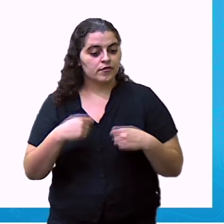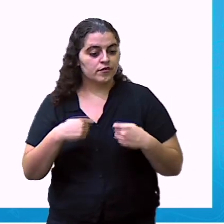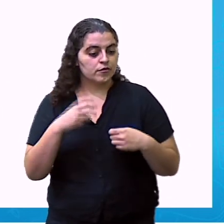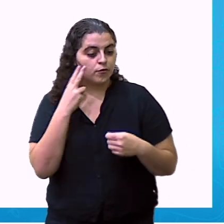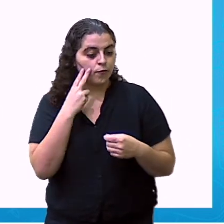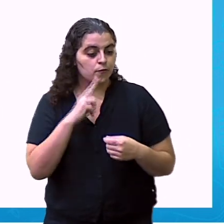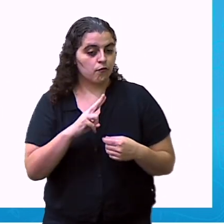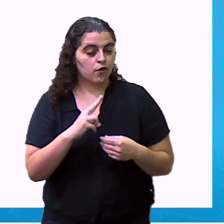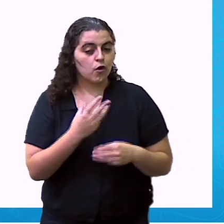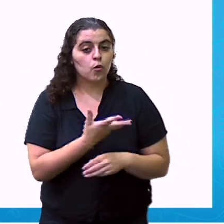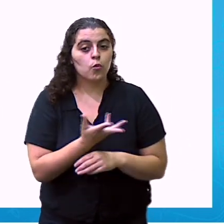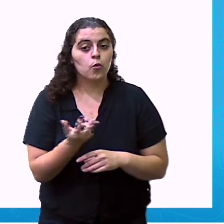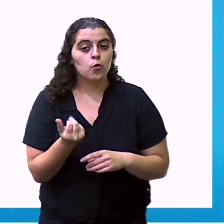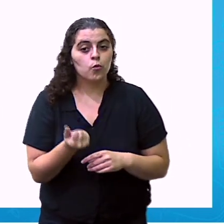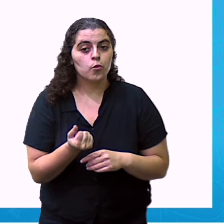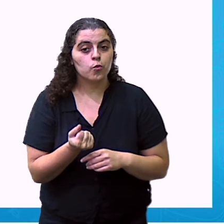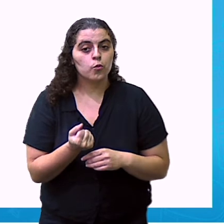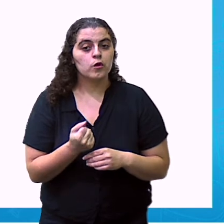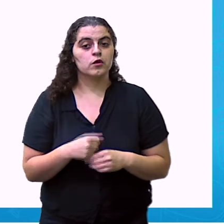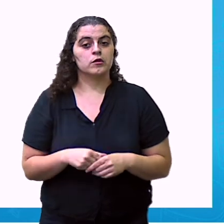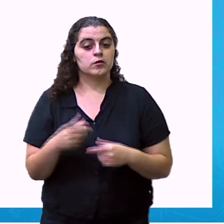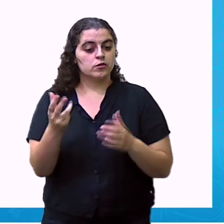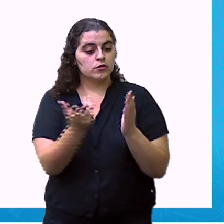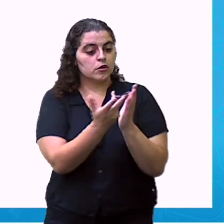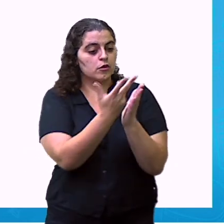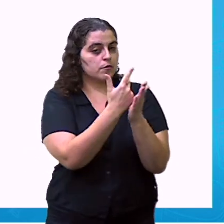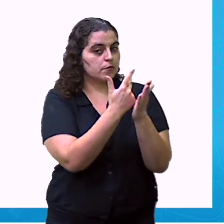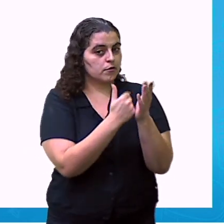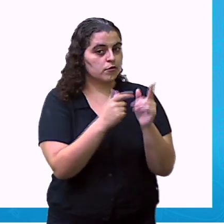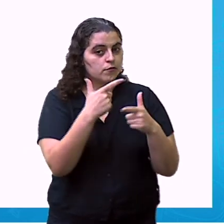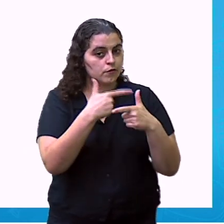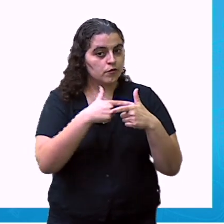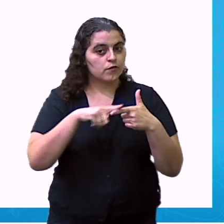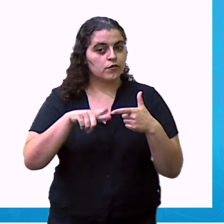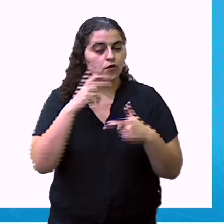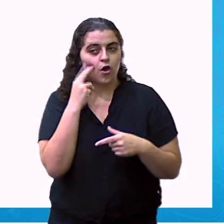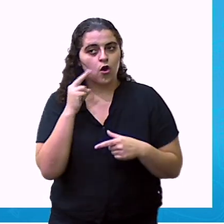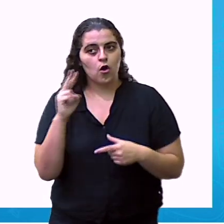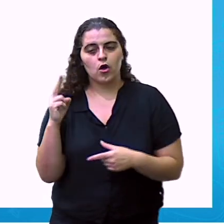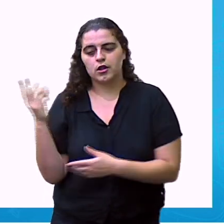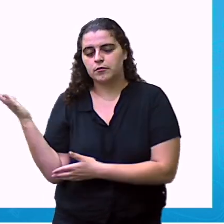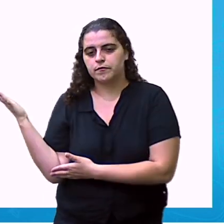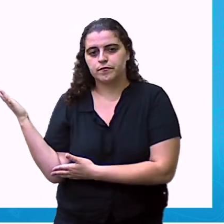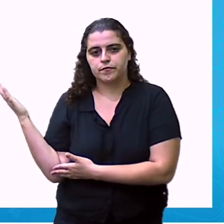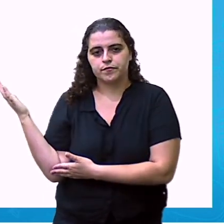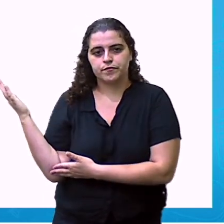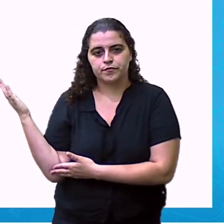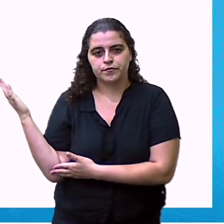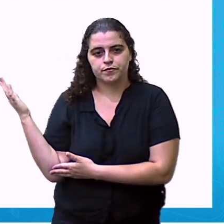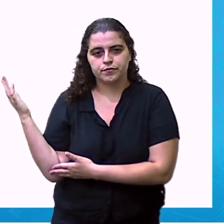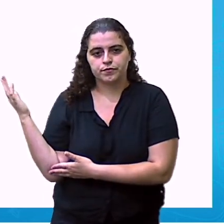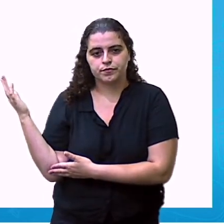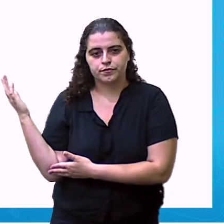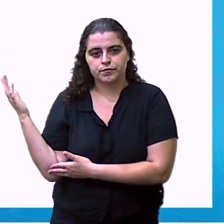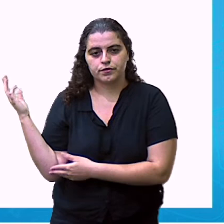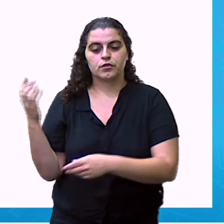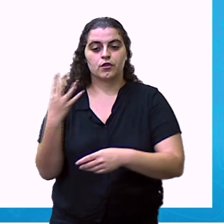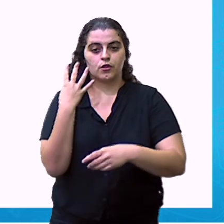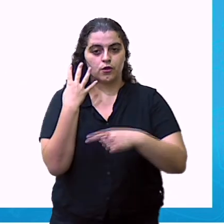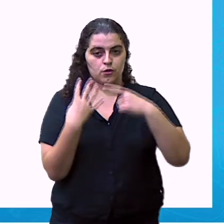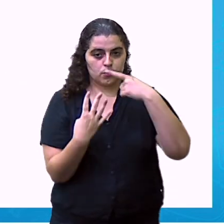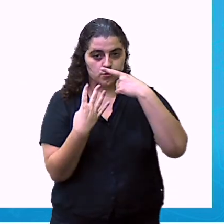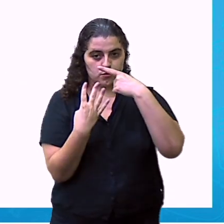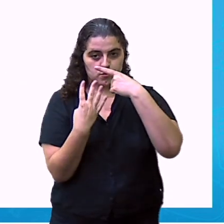partes que a figura foi fracionada. Então, nessa figura, ela foi fracionada em